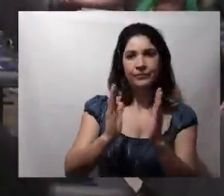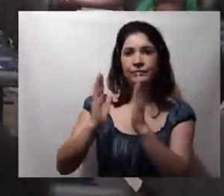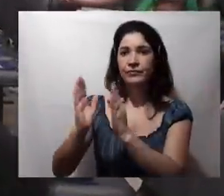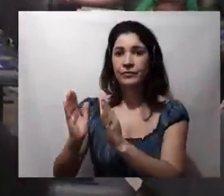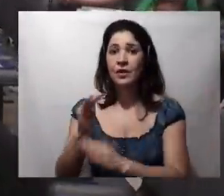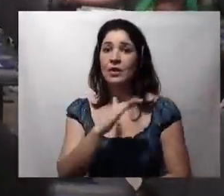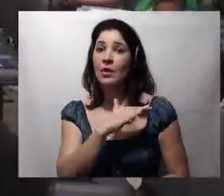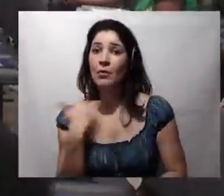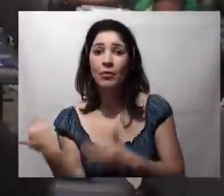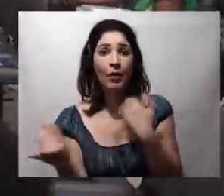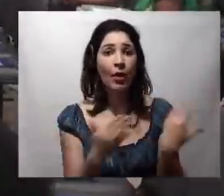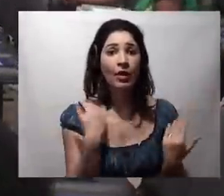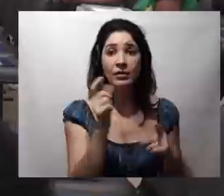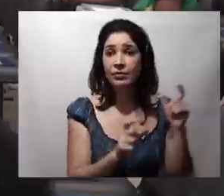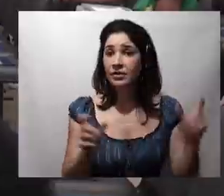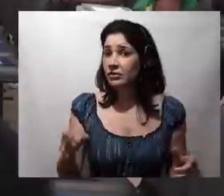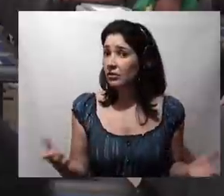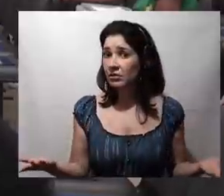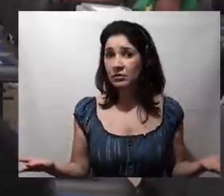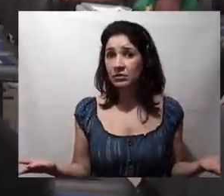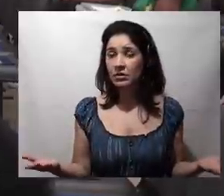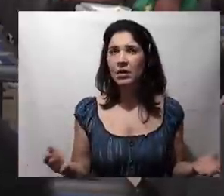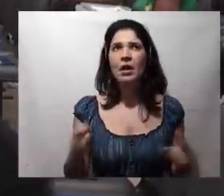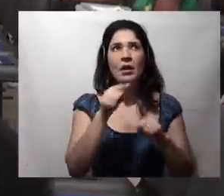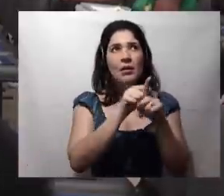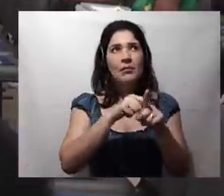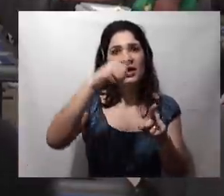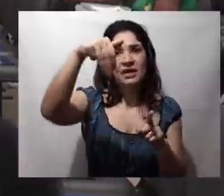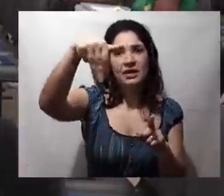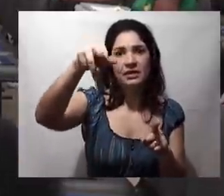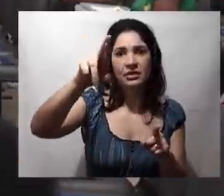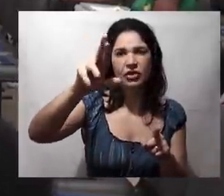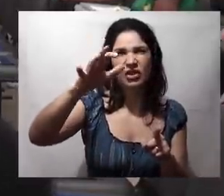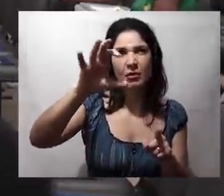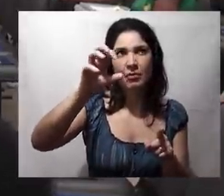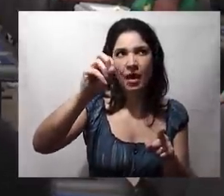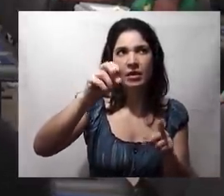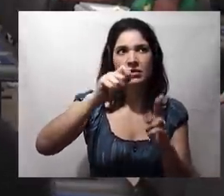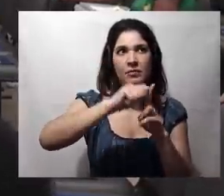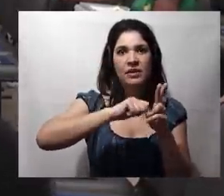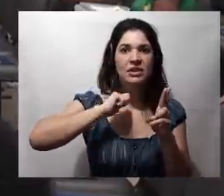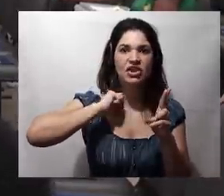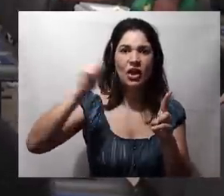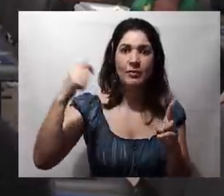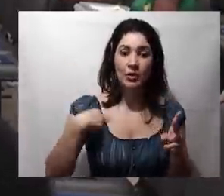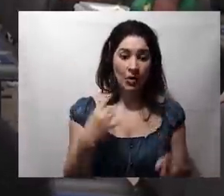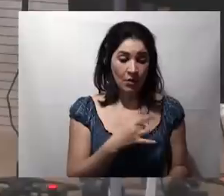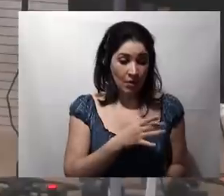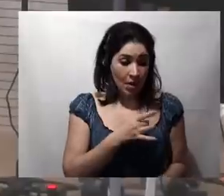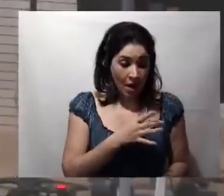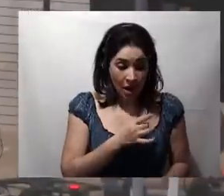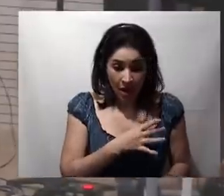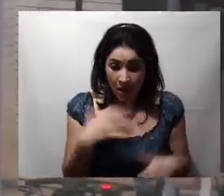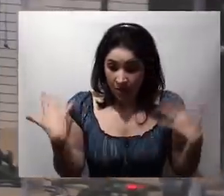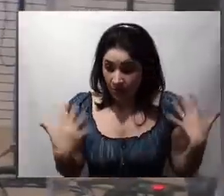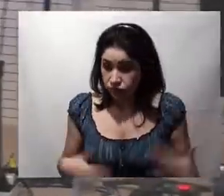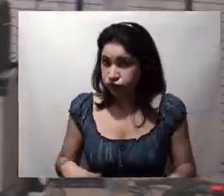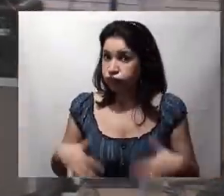morre cunhado de gente eu tive com muito medo em março e abril márcia viu horroroso